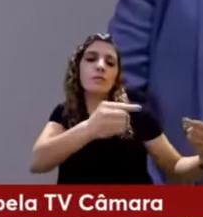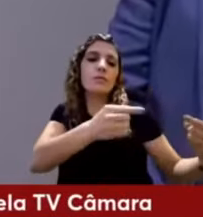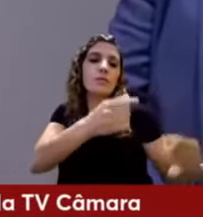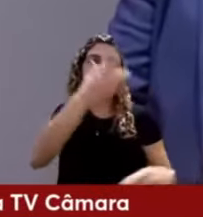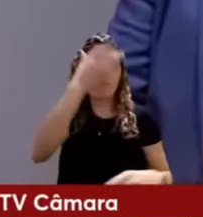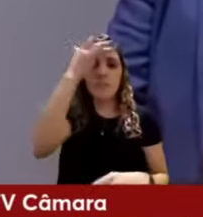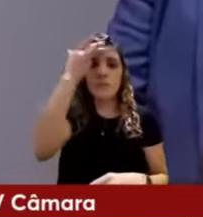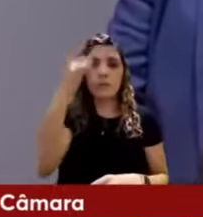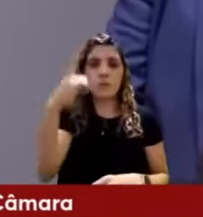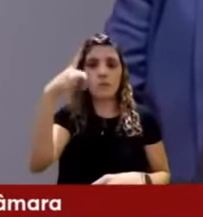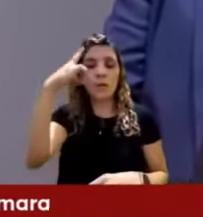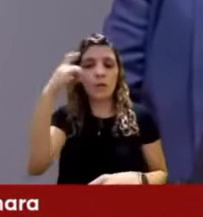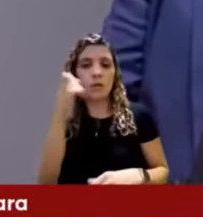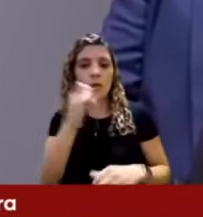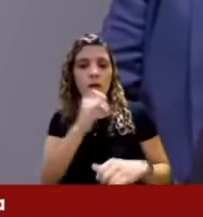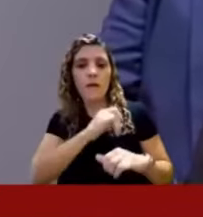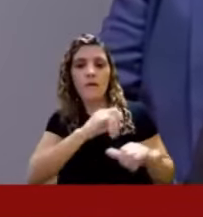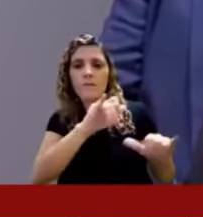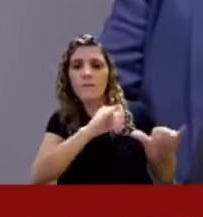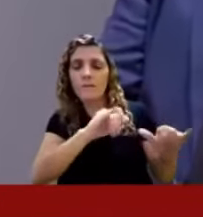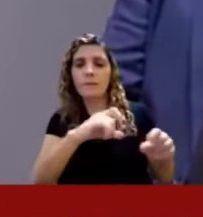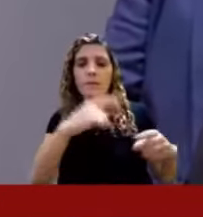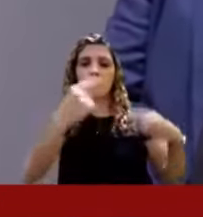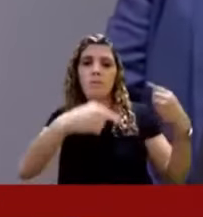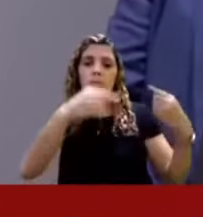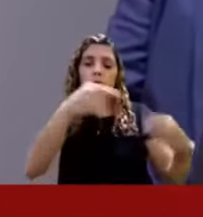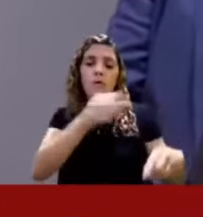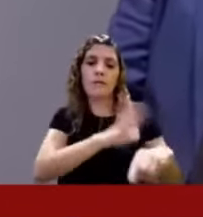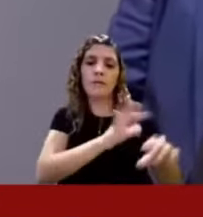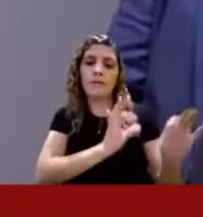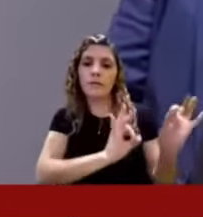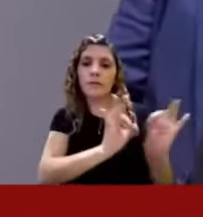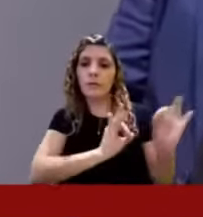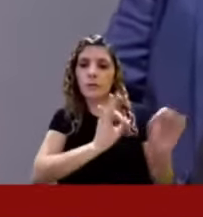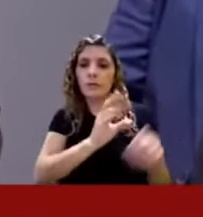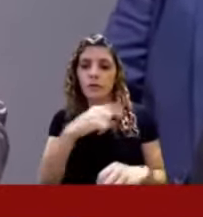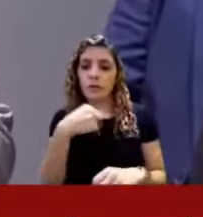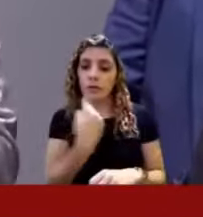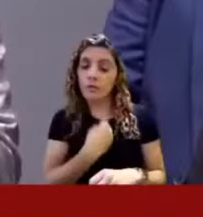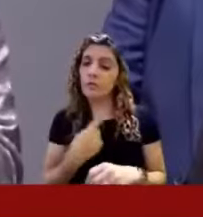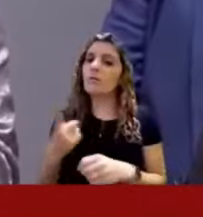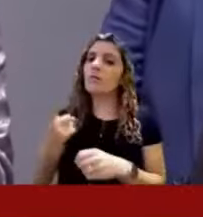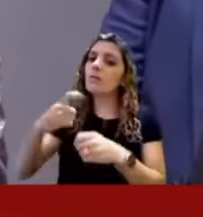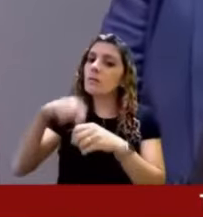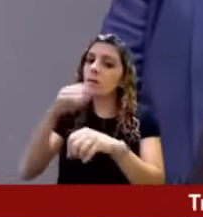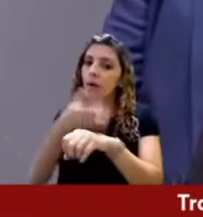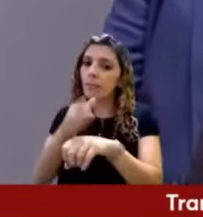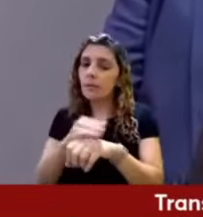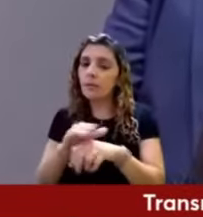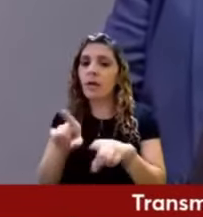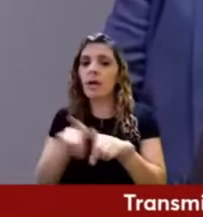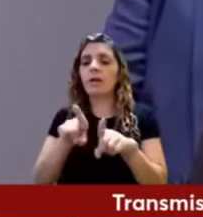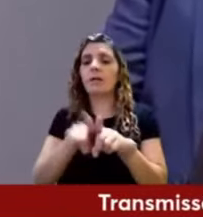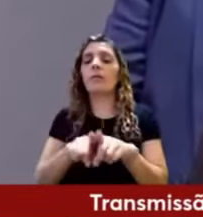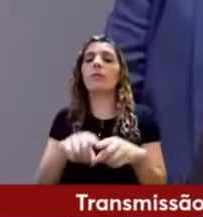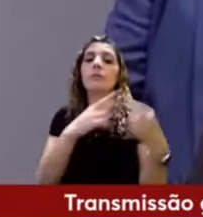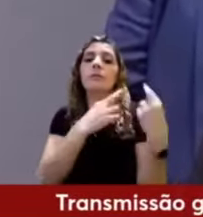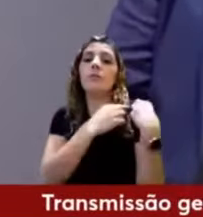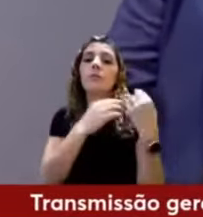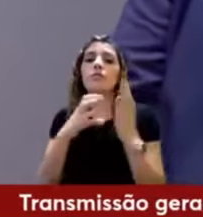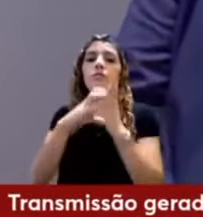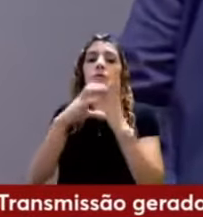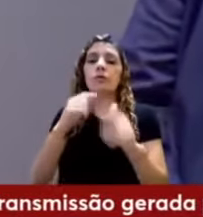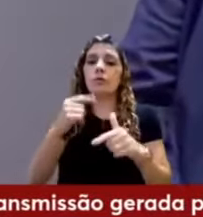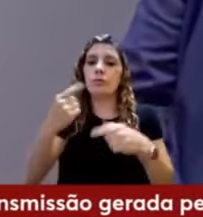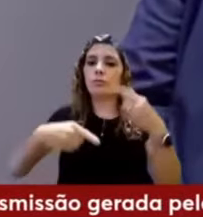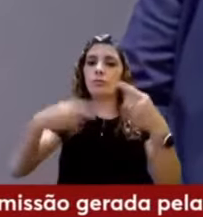faz formação política, faz organização. E nós temos que voltar a fazer isso. Claro que isso é um papel dos partidos políticos, dos movimentos